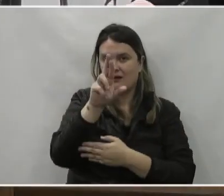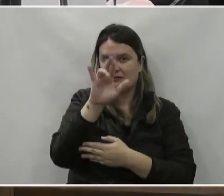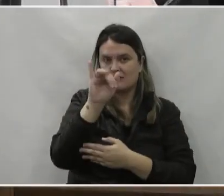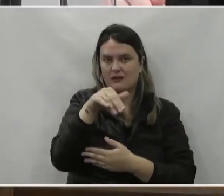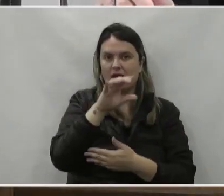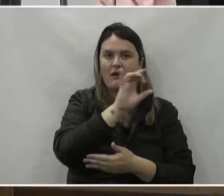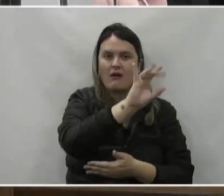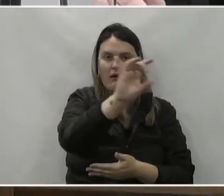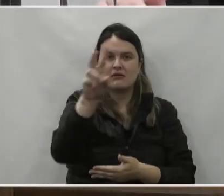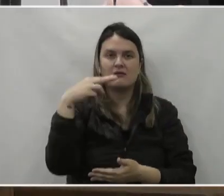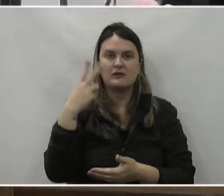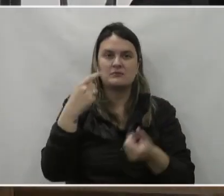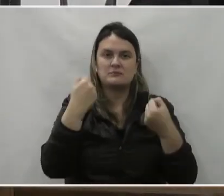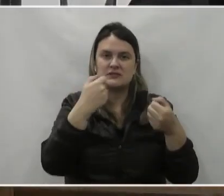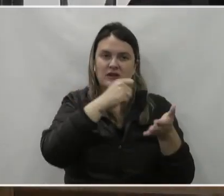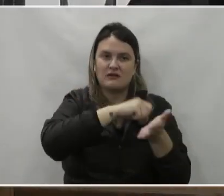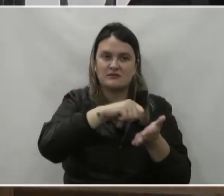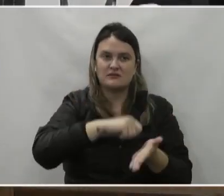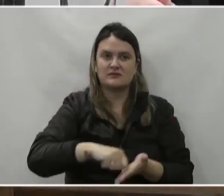recolha as assinaturas.